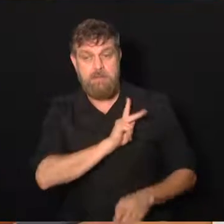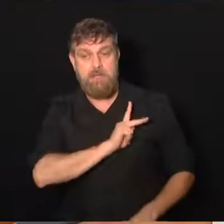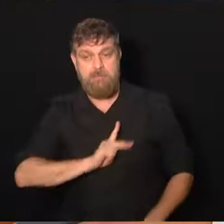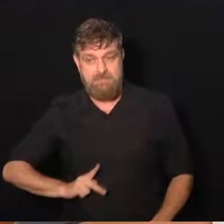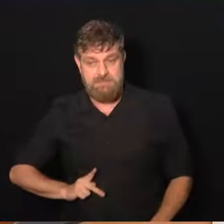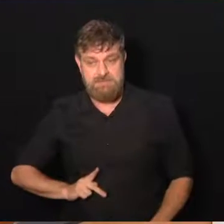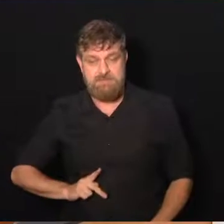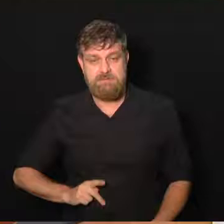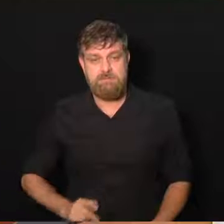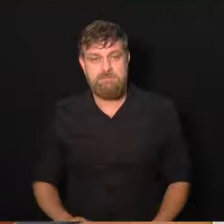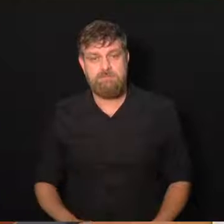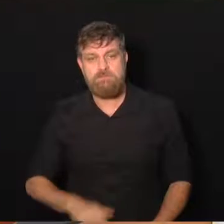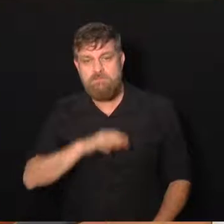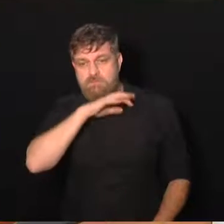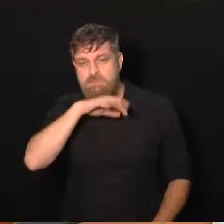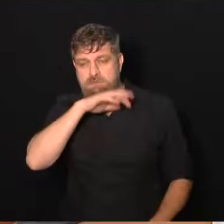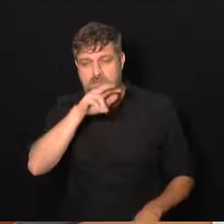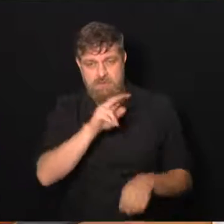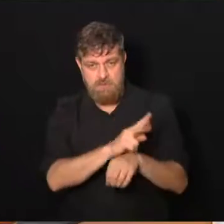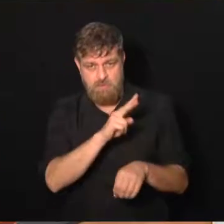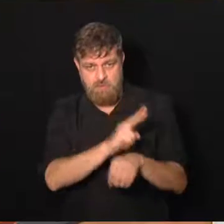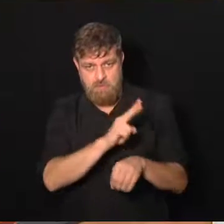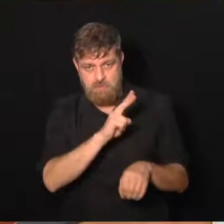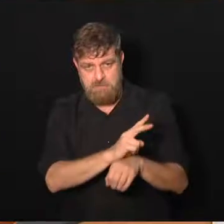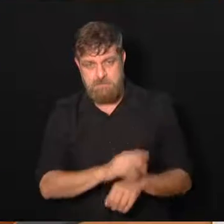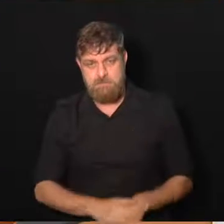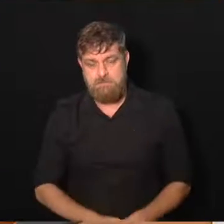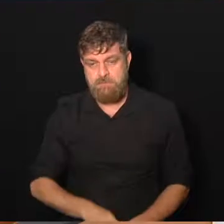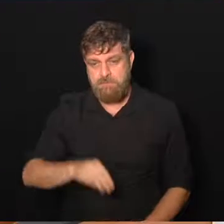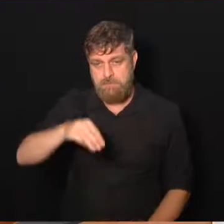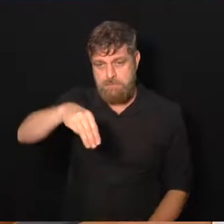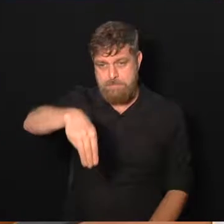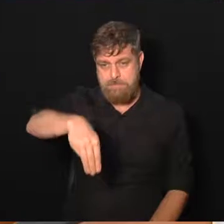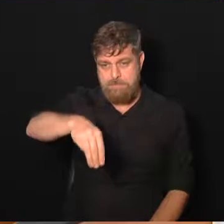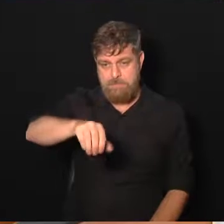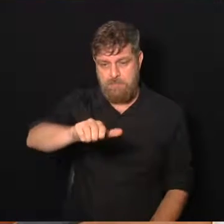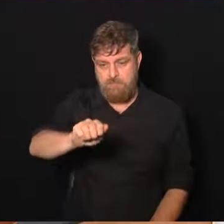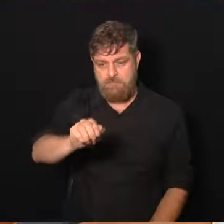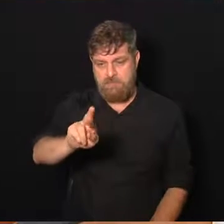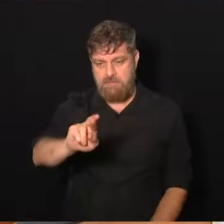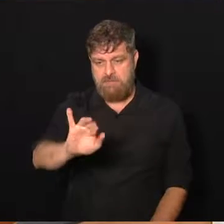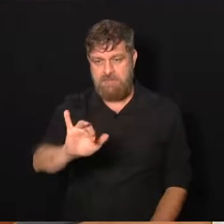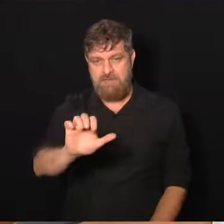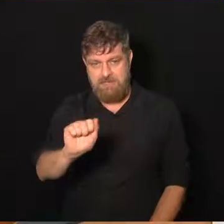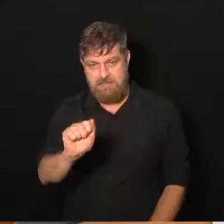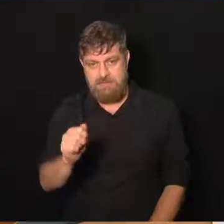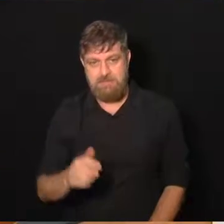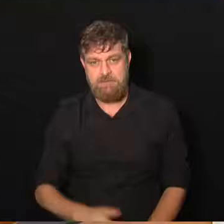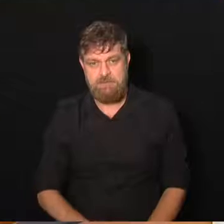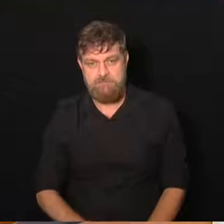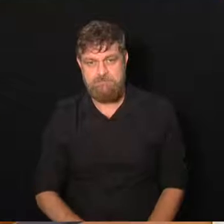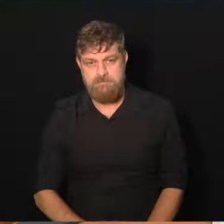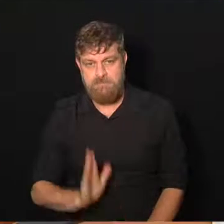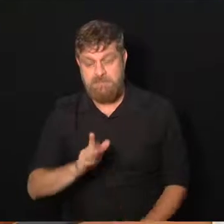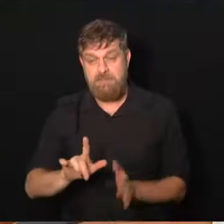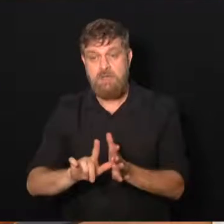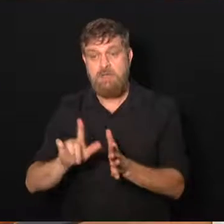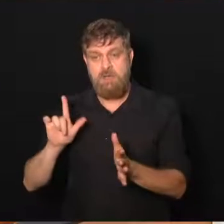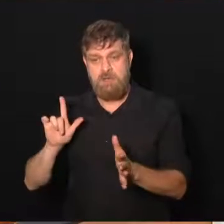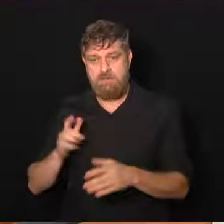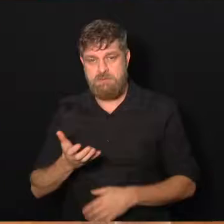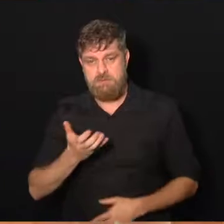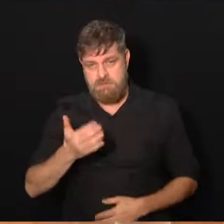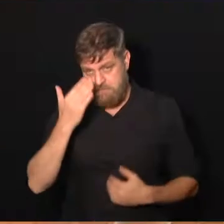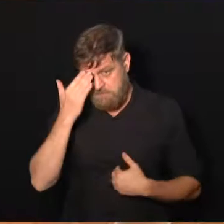Conselho Municipal de Proteção Animal, Maria José, por gentileza. Já de antemão, queria